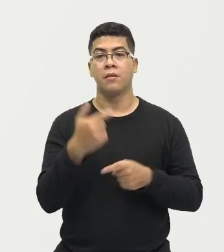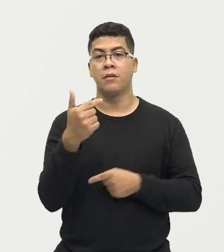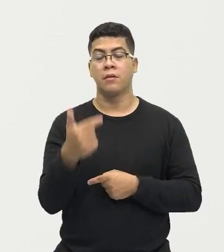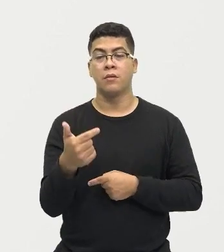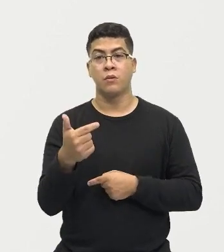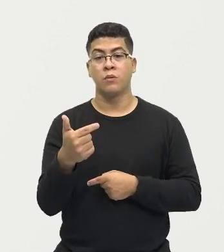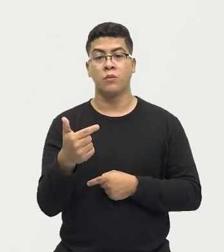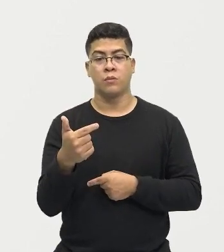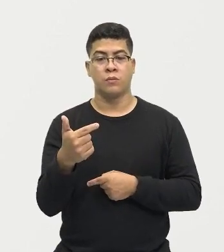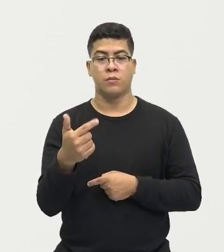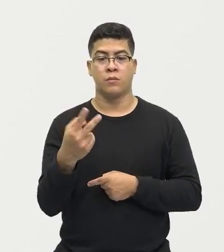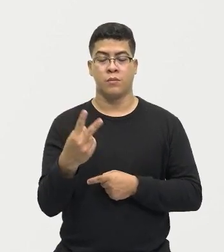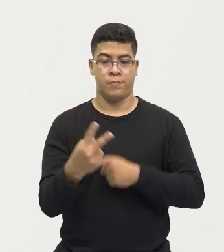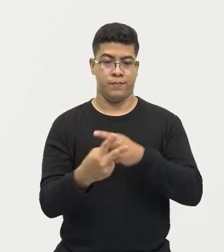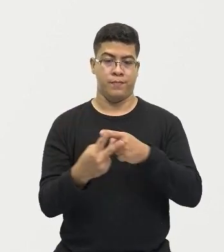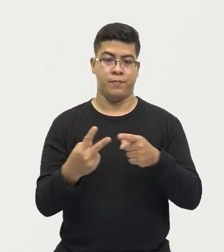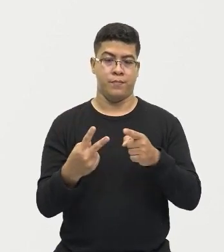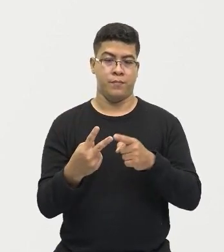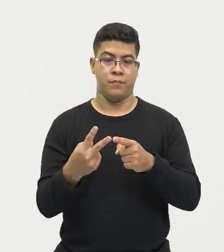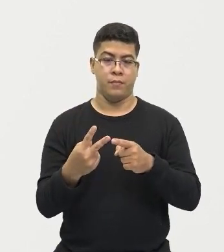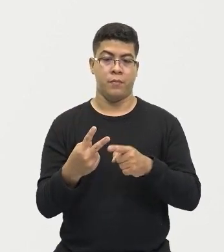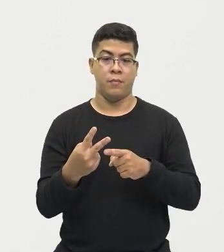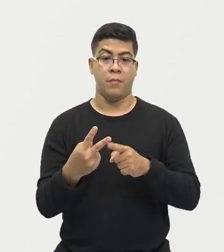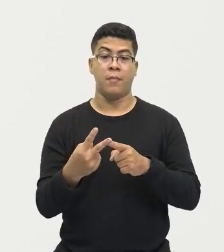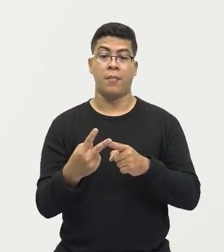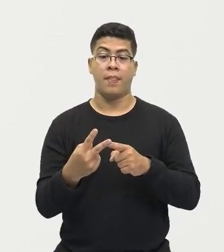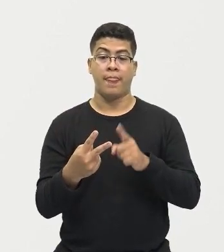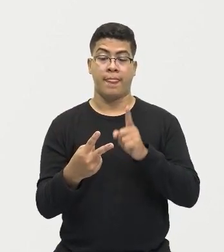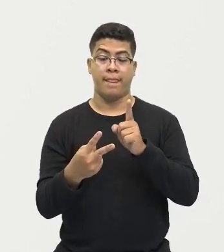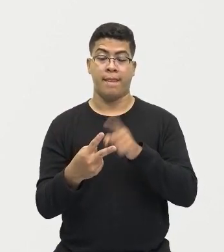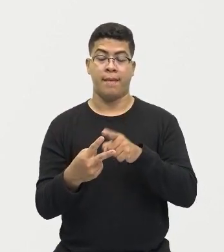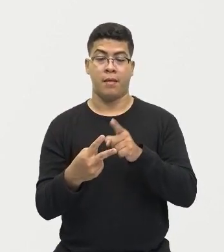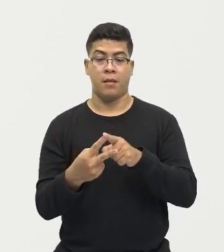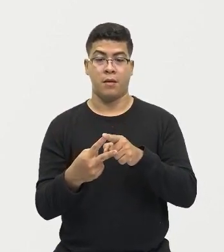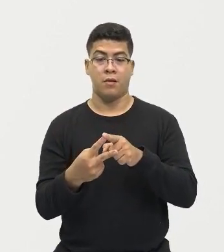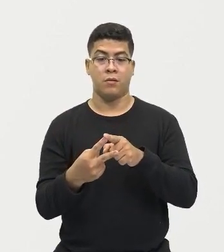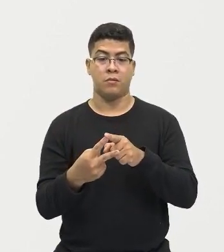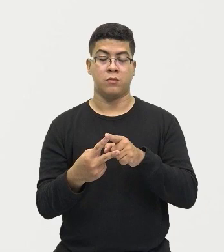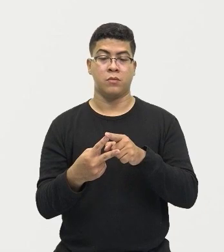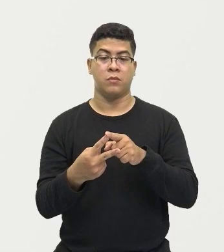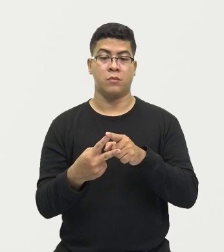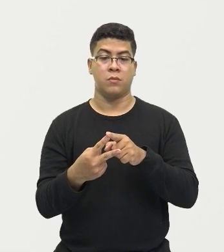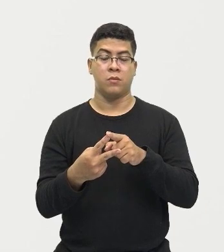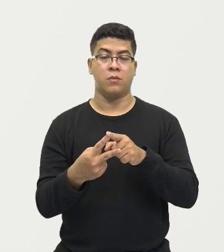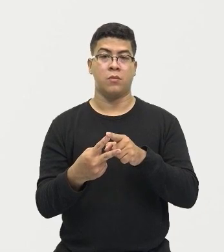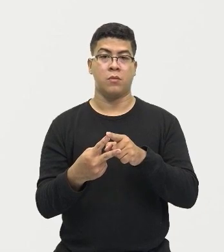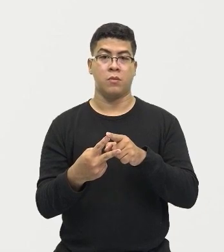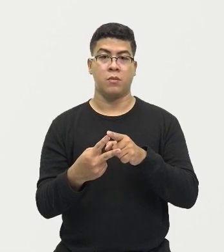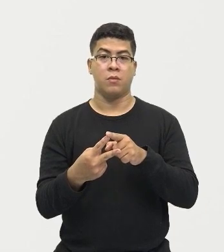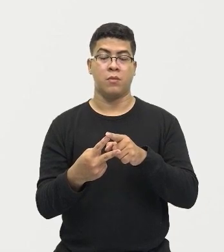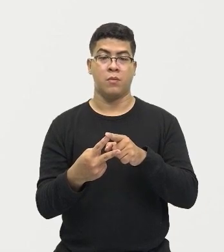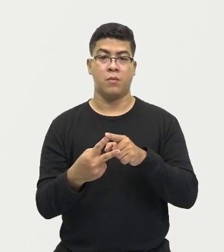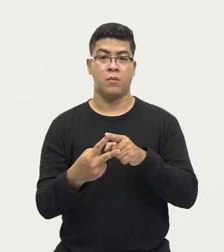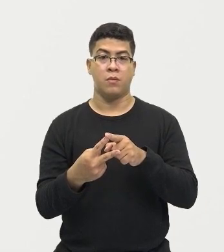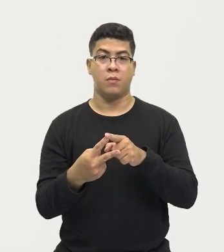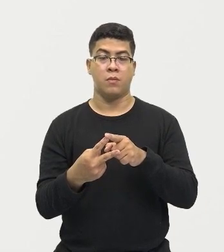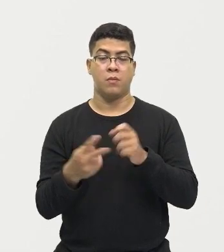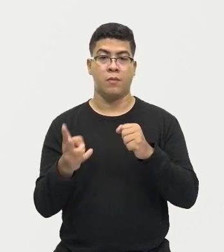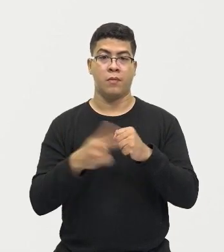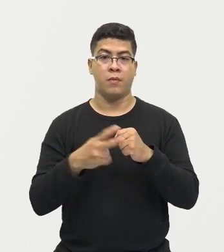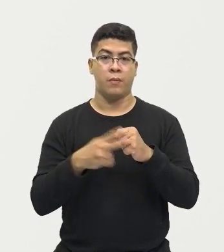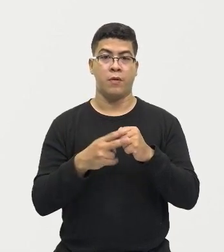um verbo e está aqui o outro, ó, o verbo acabar. Então temos um período composto de duas